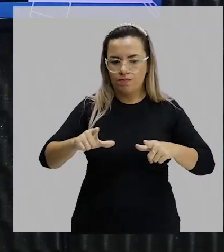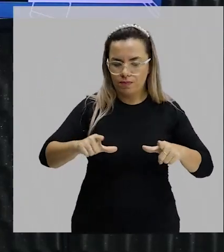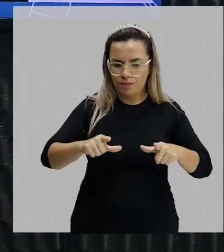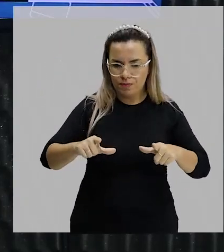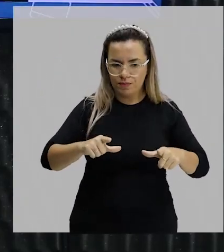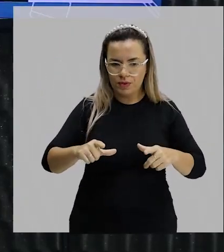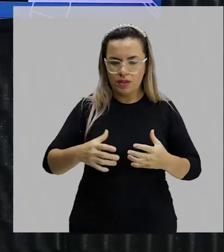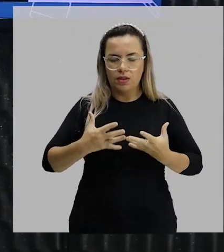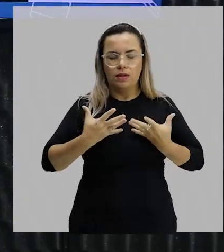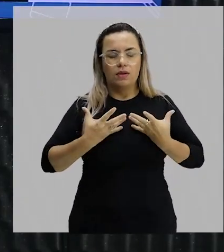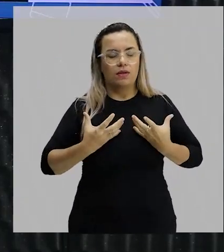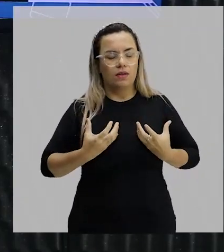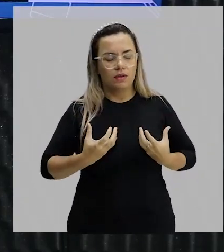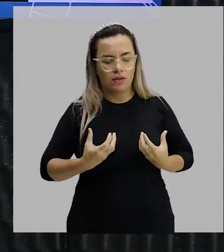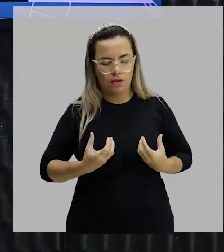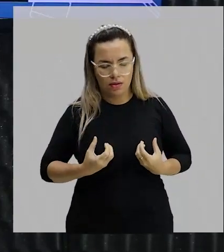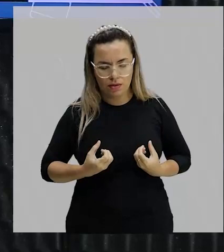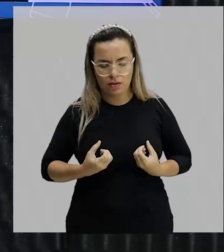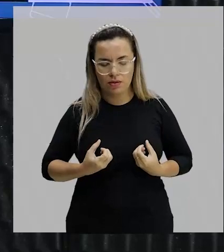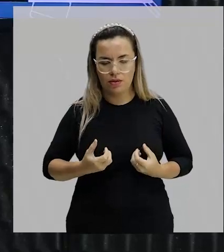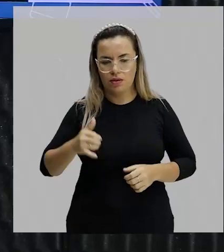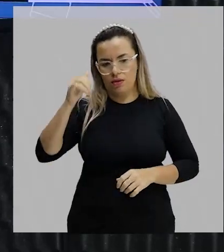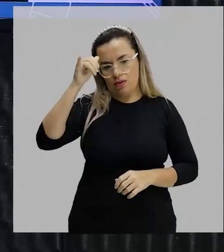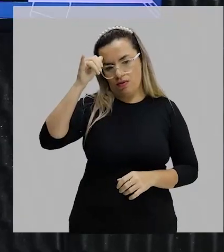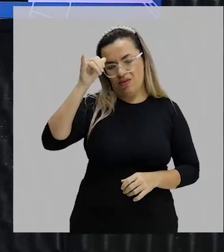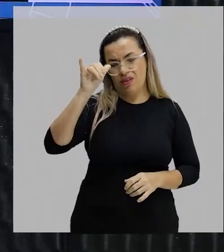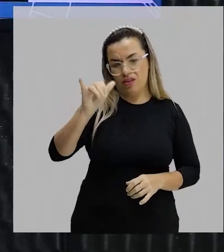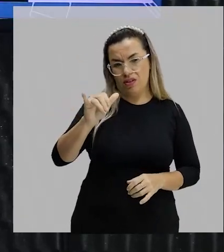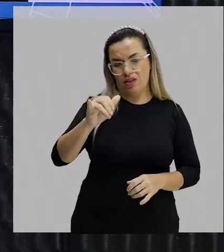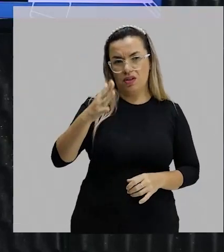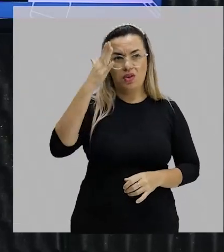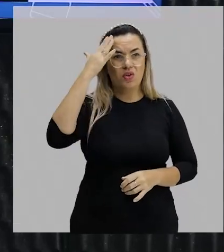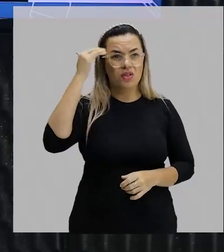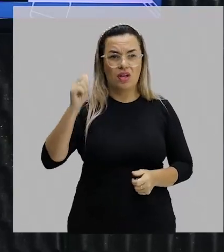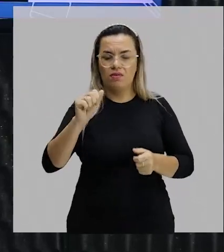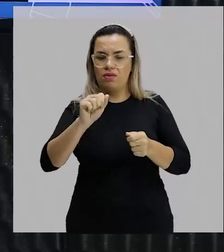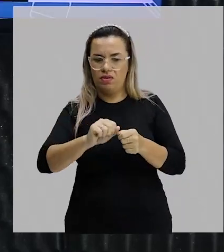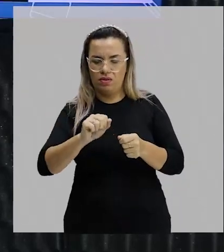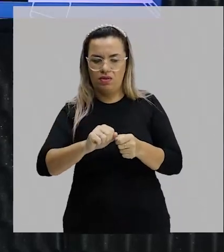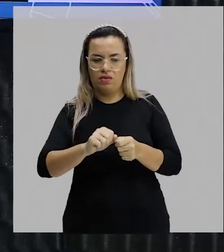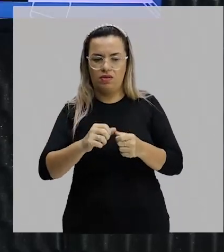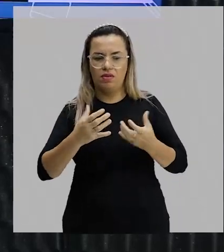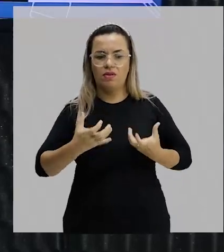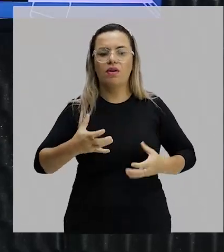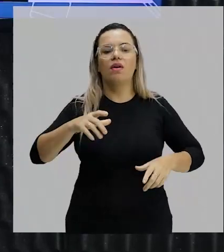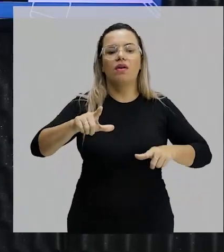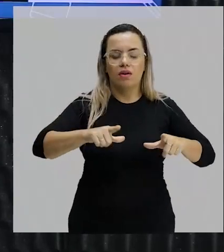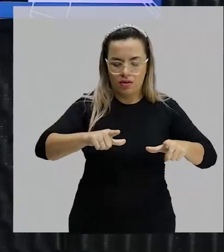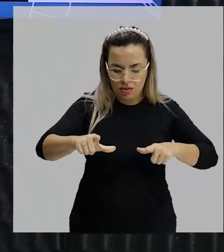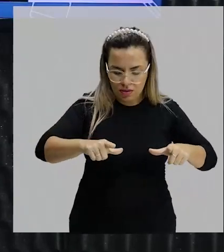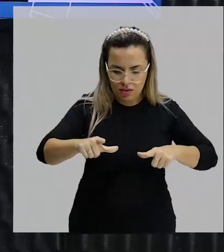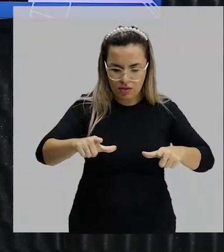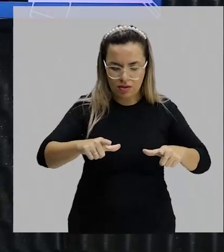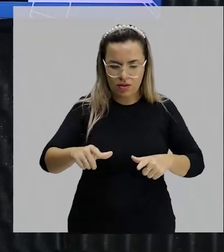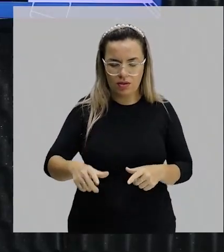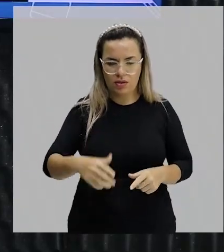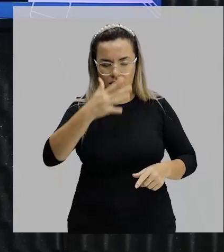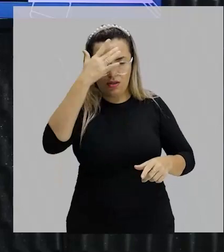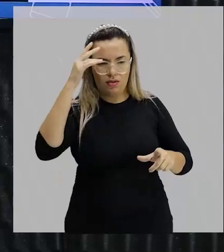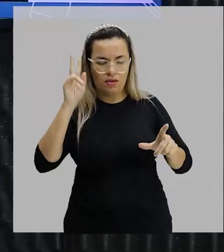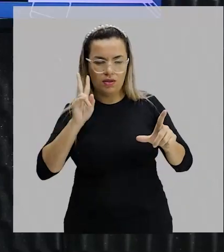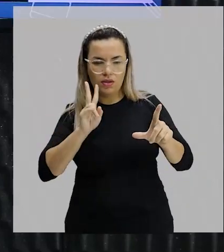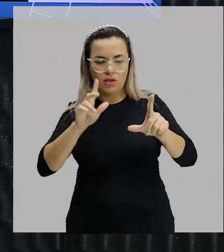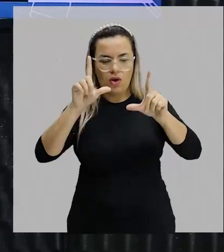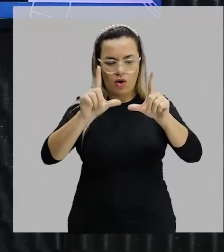e cansativamente evitar que você não saiba o que está fazendo e que as pessoas olhem e que o teu corpo organicamente, já